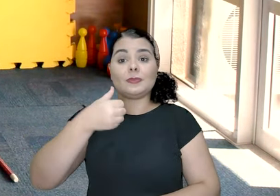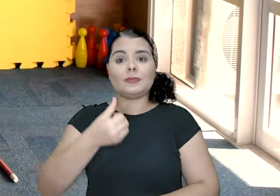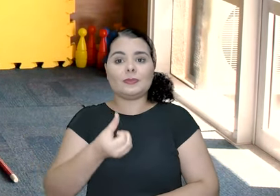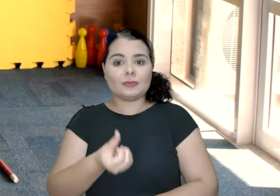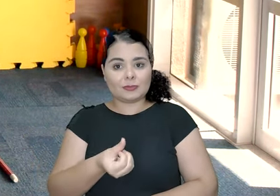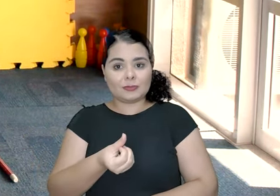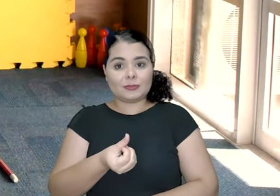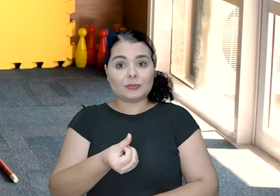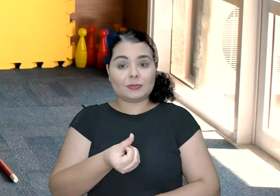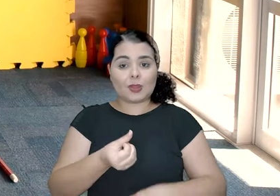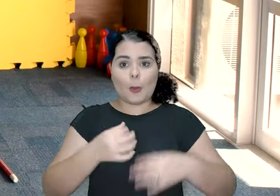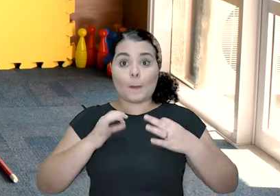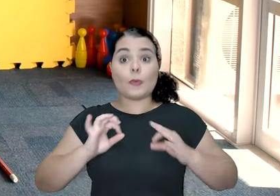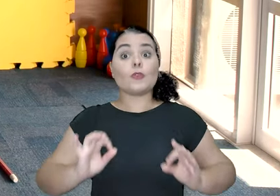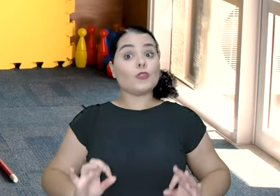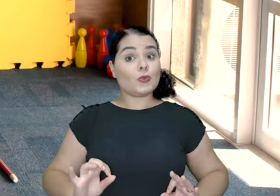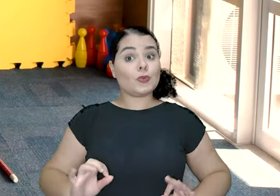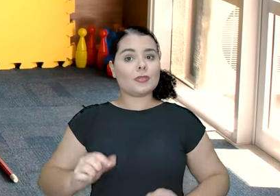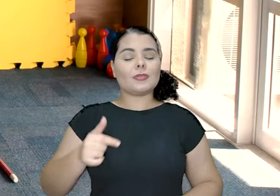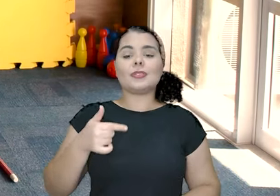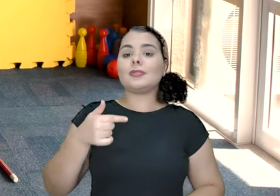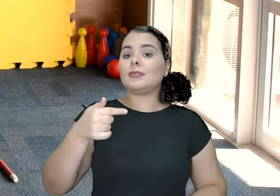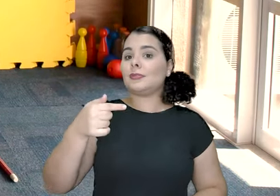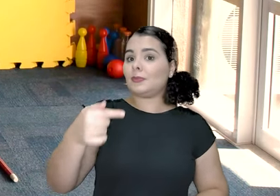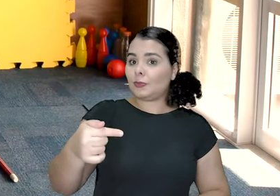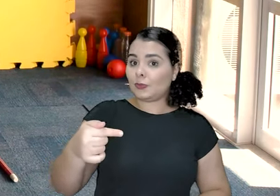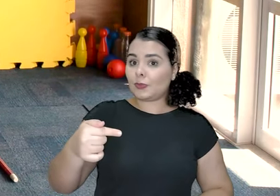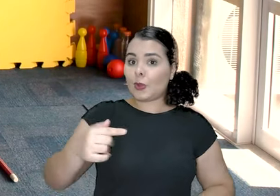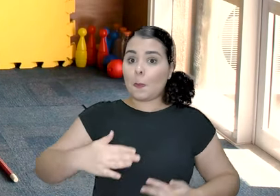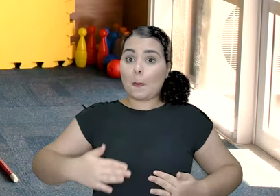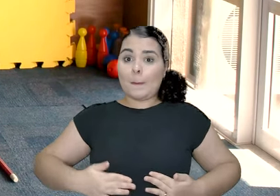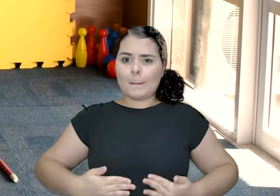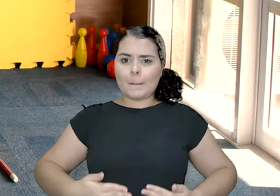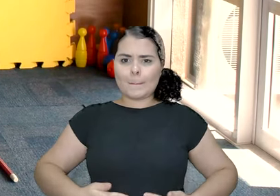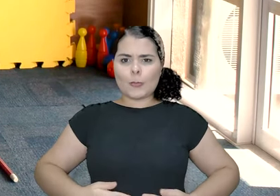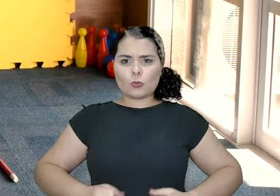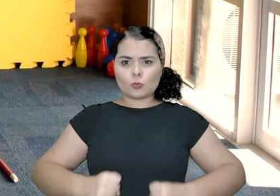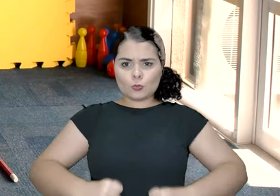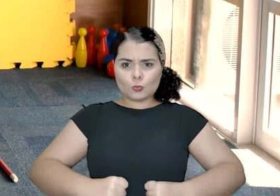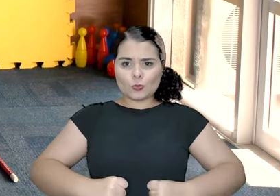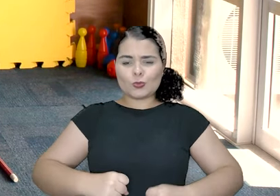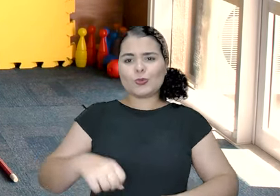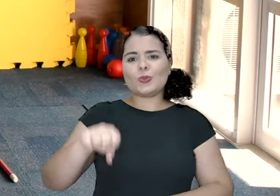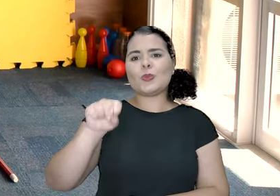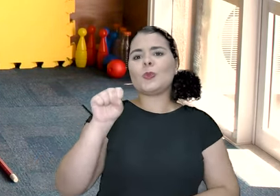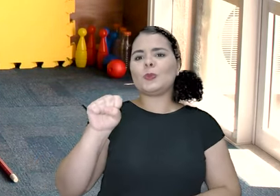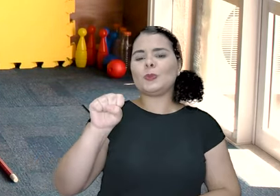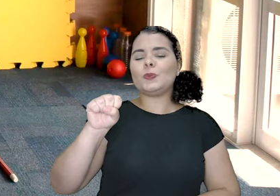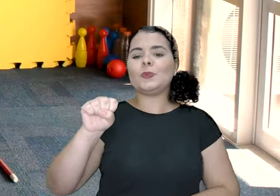seis. Olha a postura. Sete, mantém o abdômen guardado. Oito,